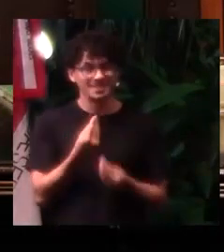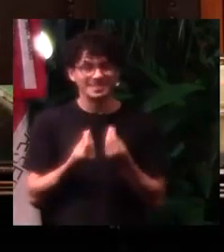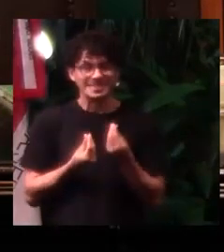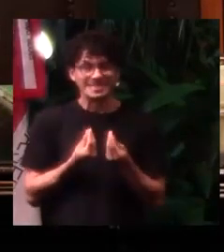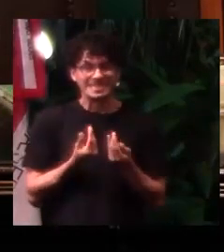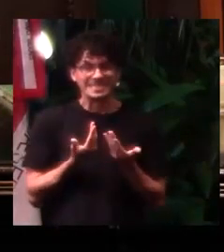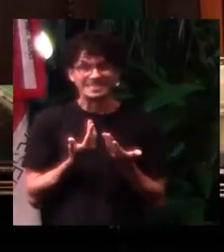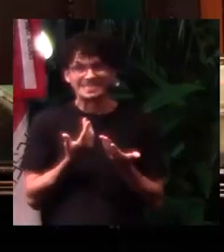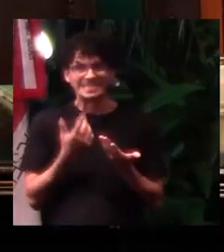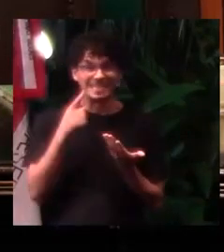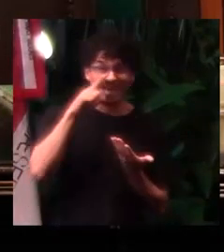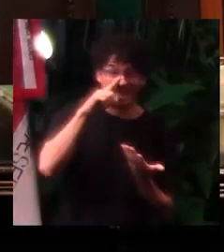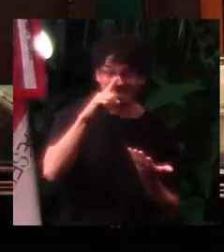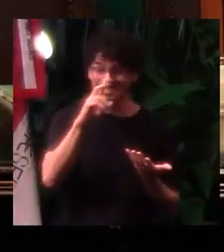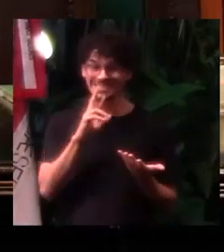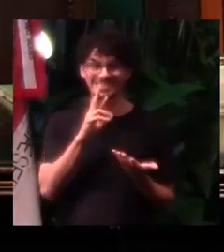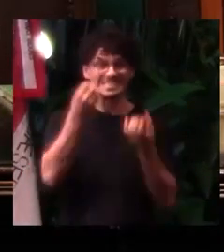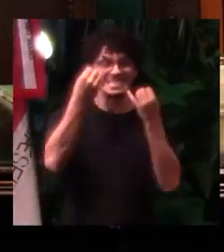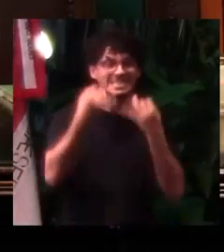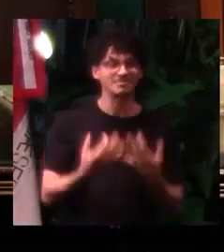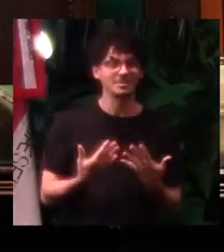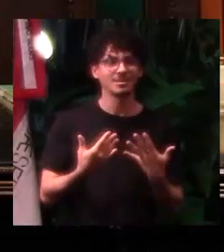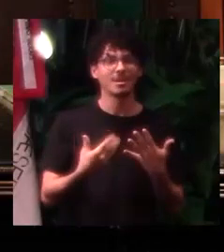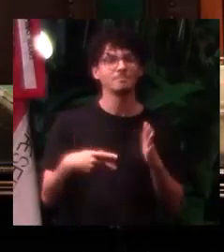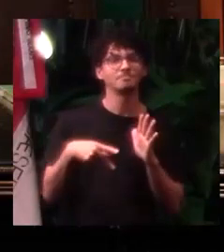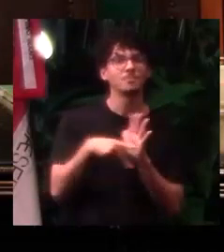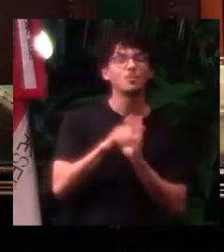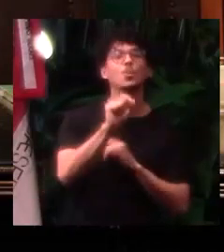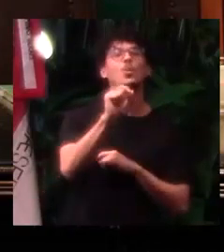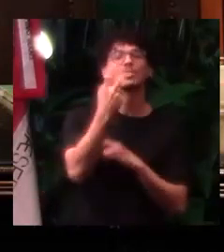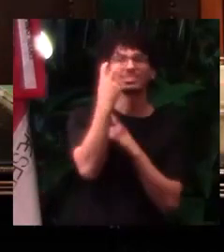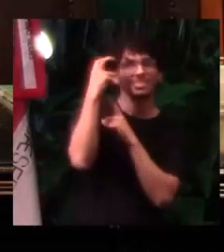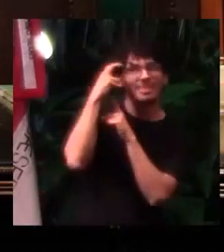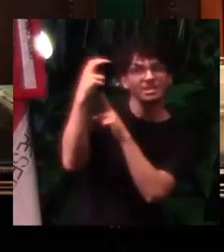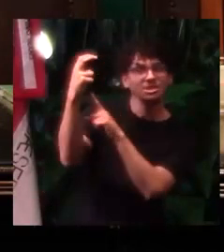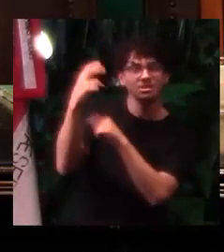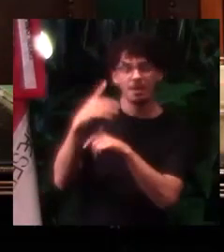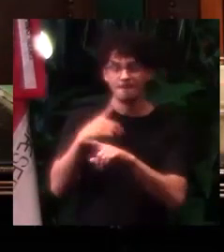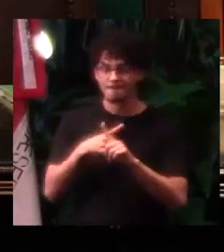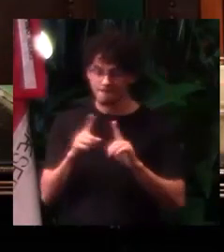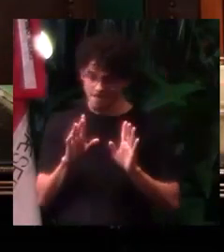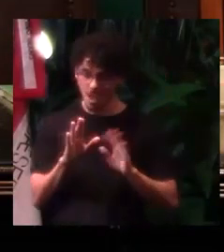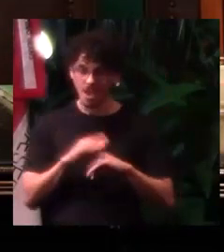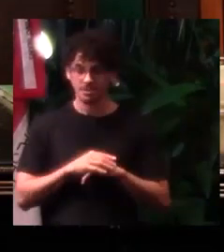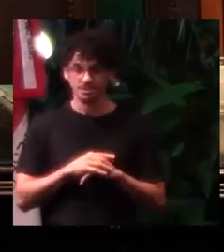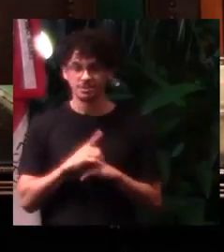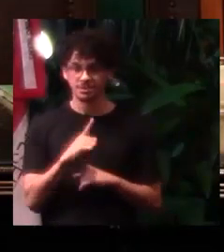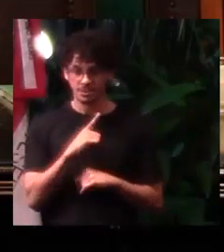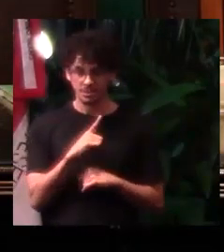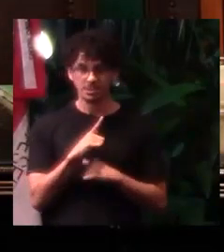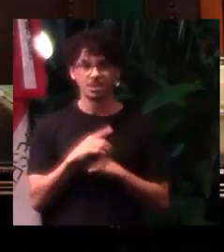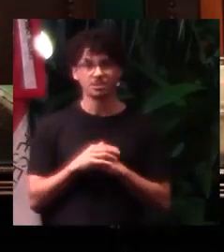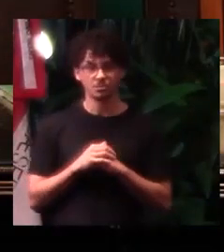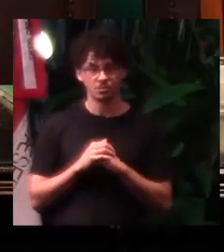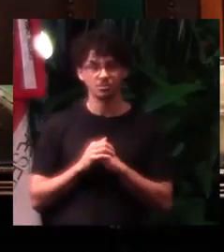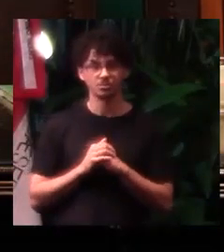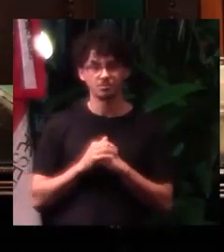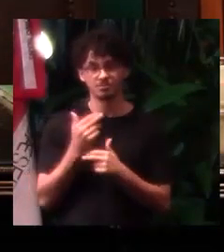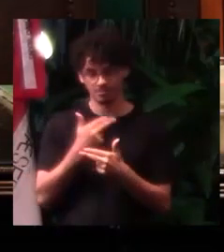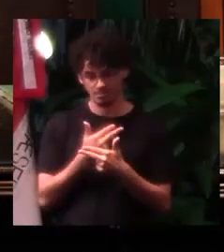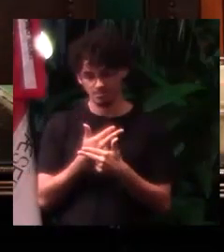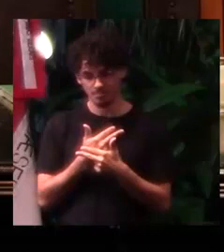arriscaria a definir o que é inteligência, mas tem uma questão que eu